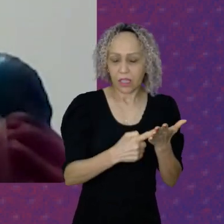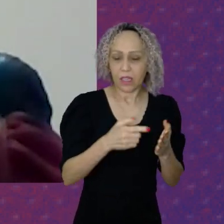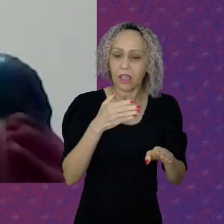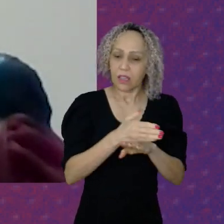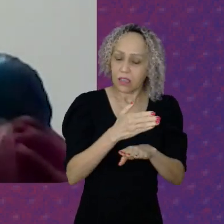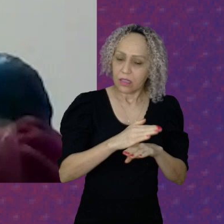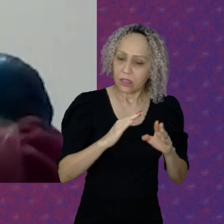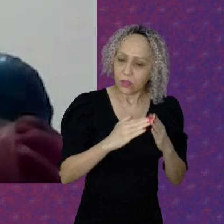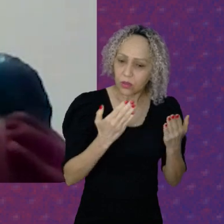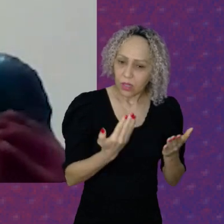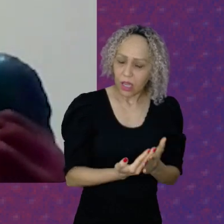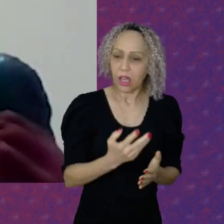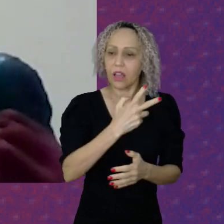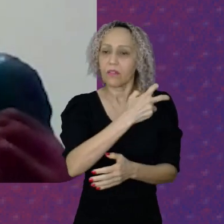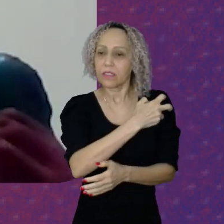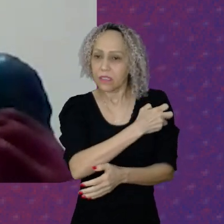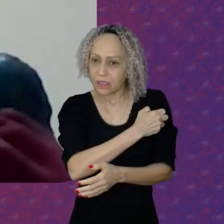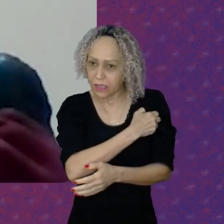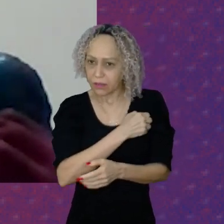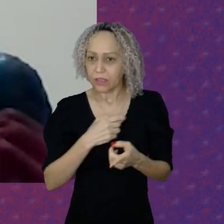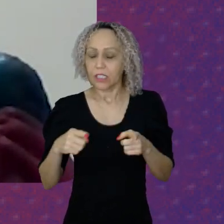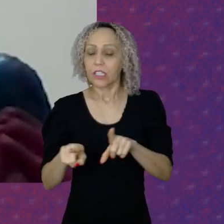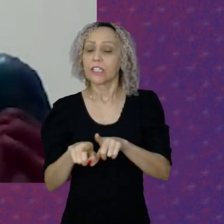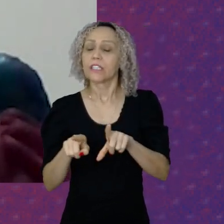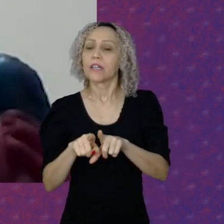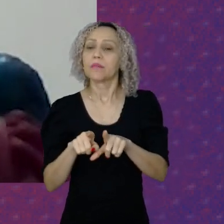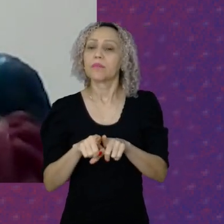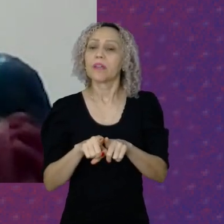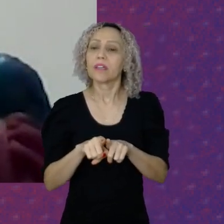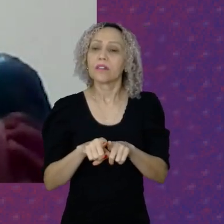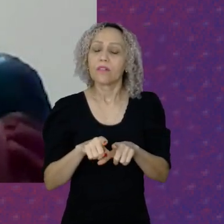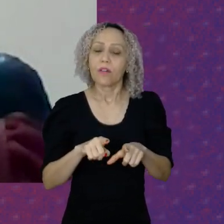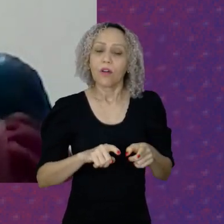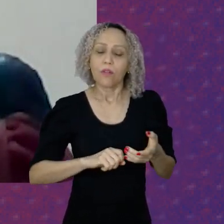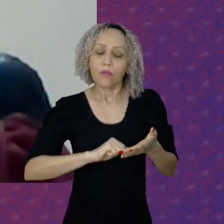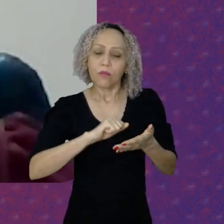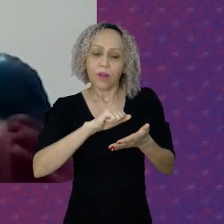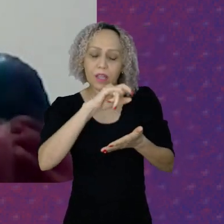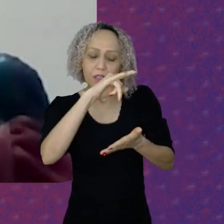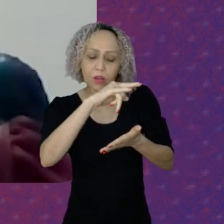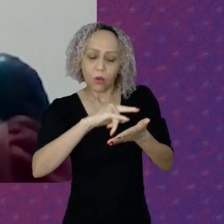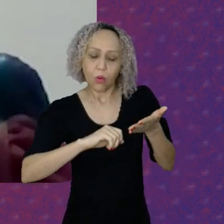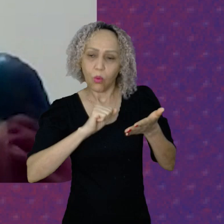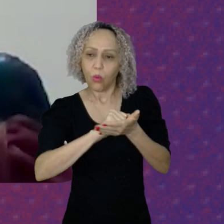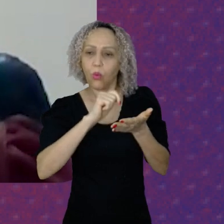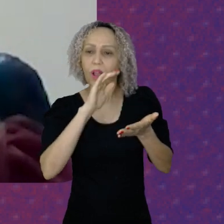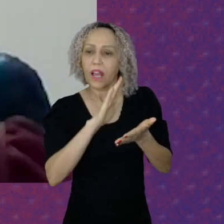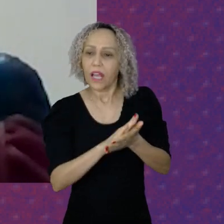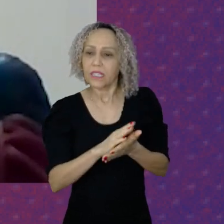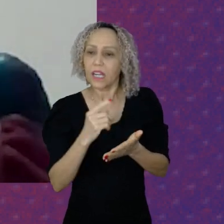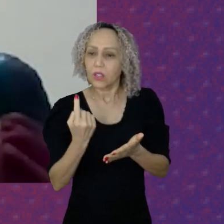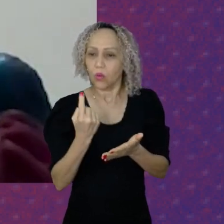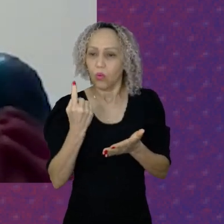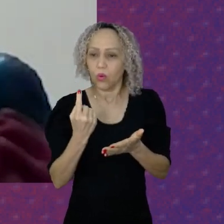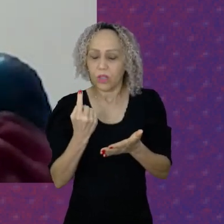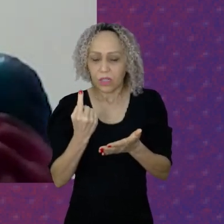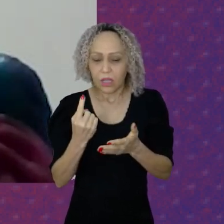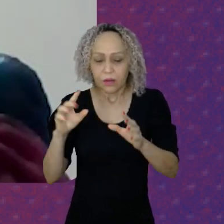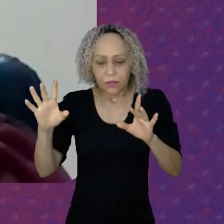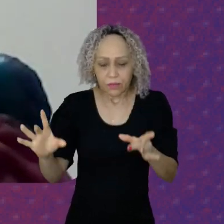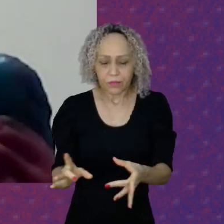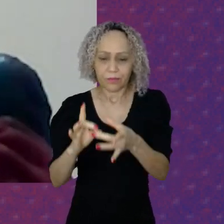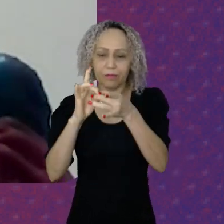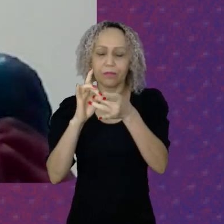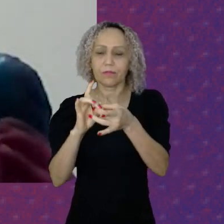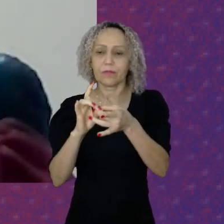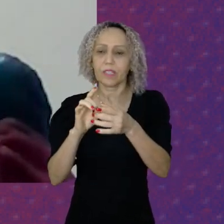o foco na atualização do cadastro único e integração com o Sistema Único de Assistência Social, SUAS, com uma